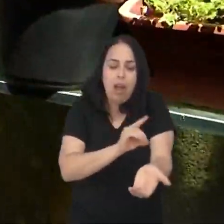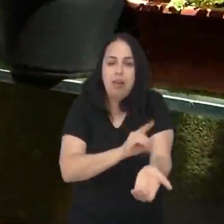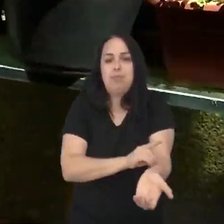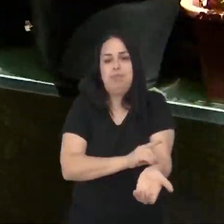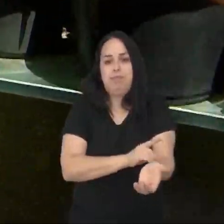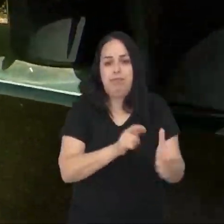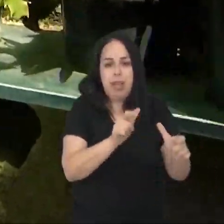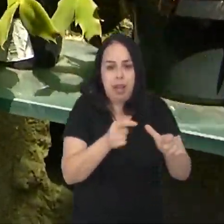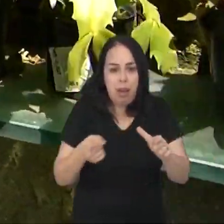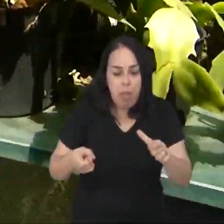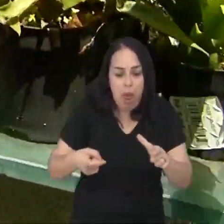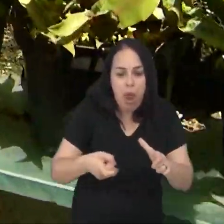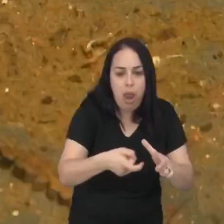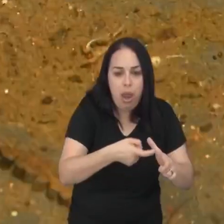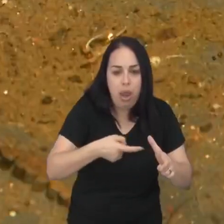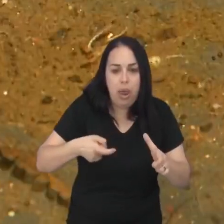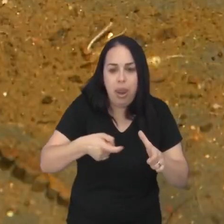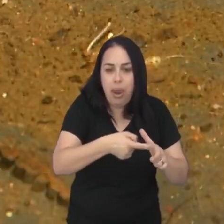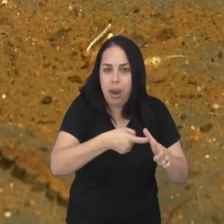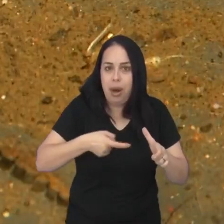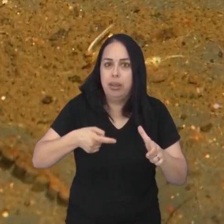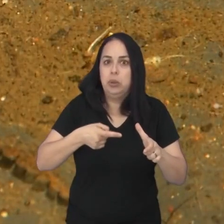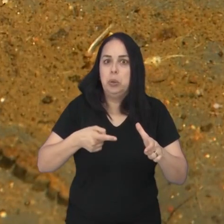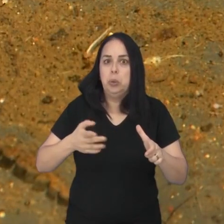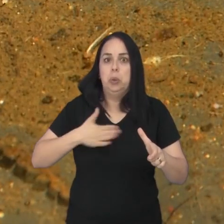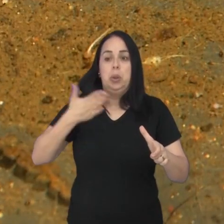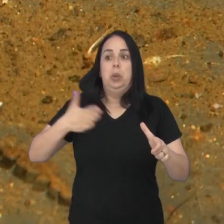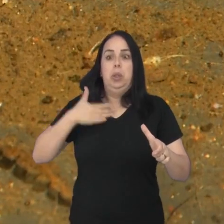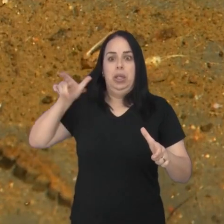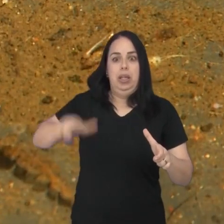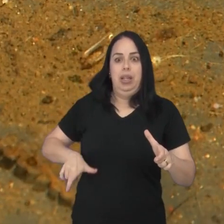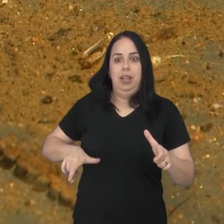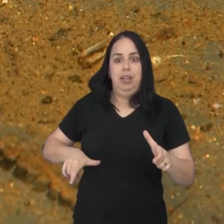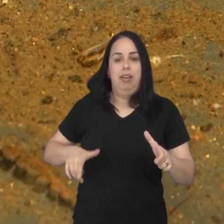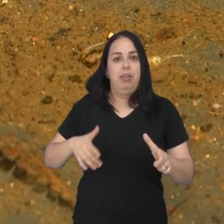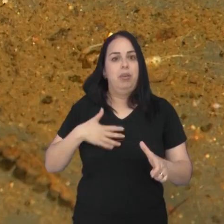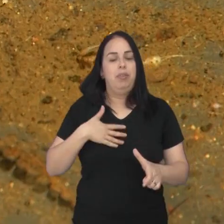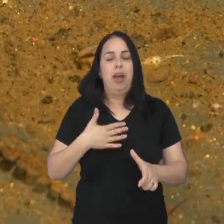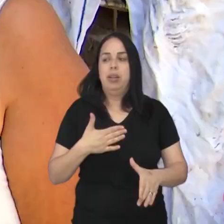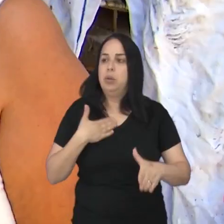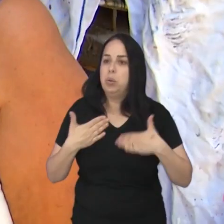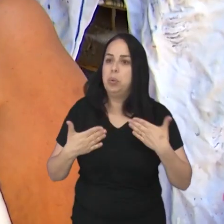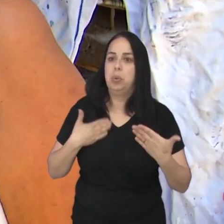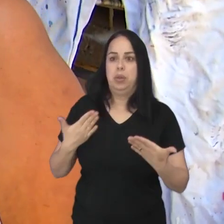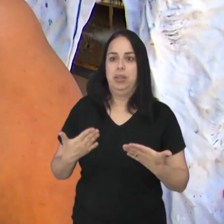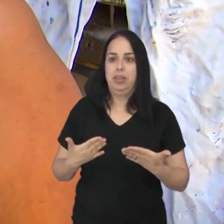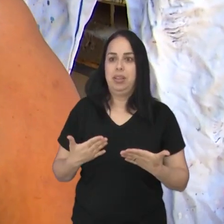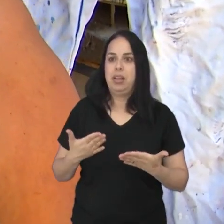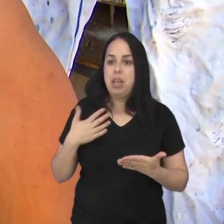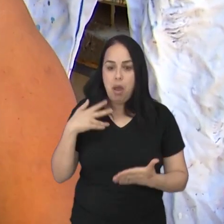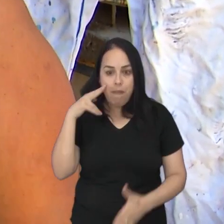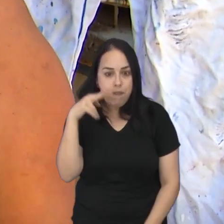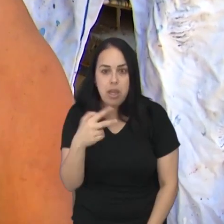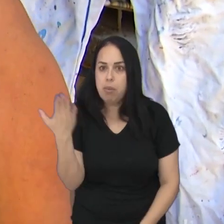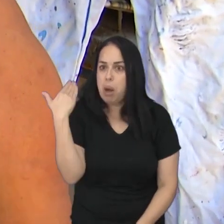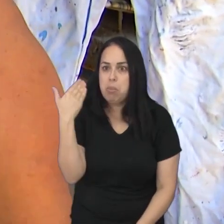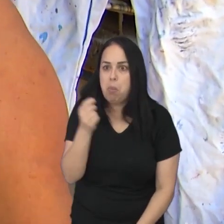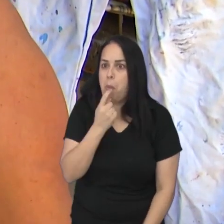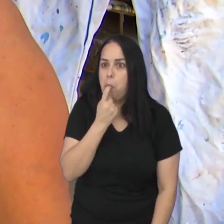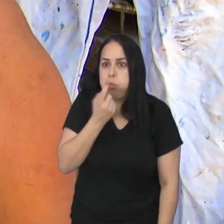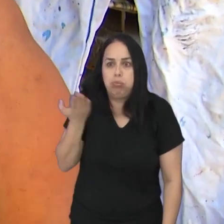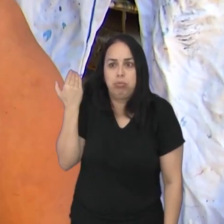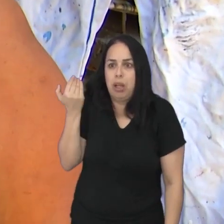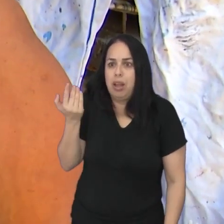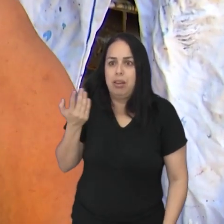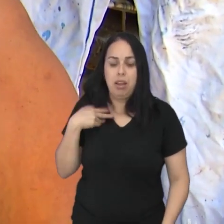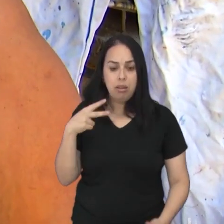criadouros do Aedes aegypti por aqui. As larvas no pratinho surpreenderam a dona Vera. Fiquei bastante mesmo, porque faz poucos dias que eu olhei ali e não